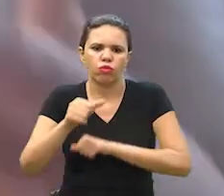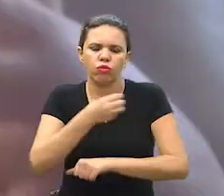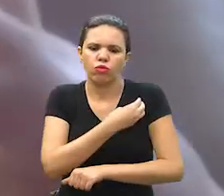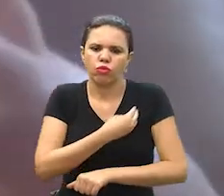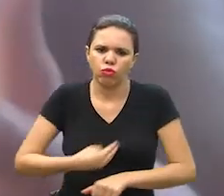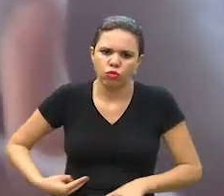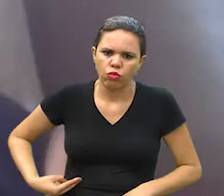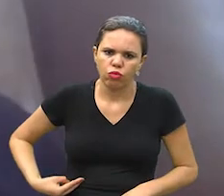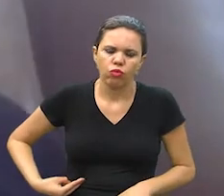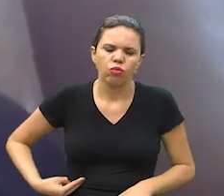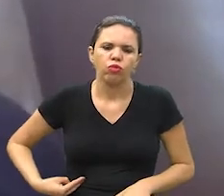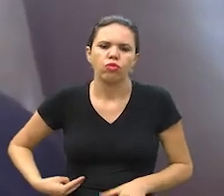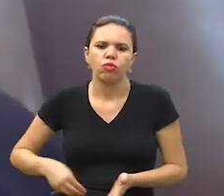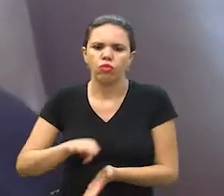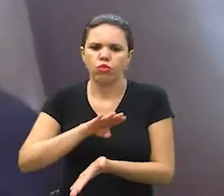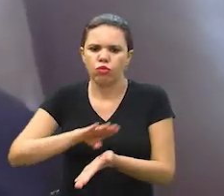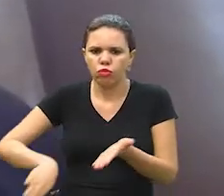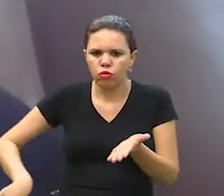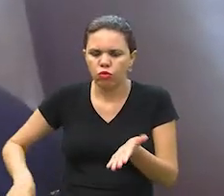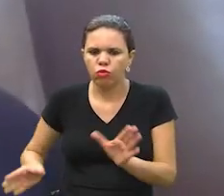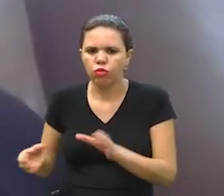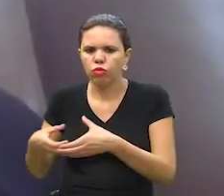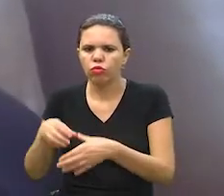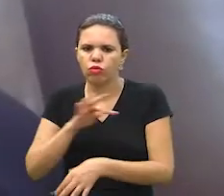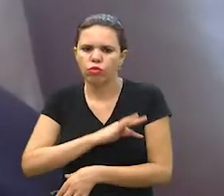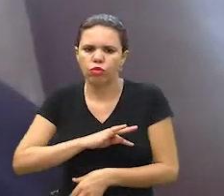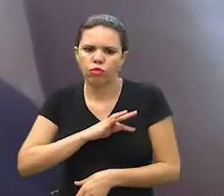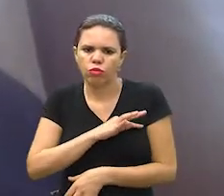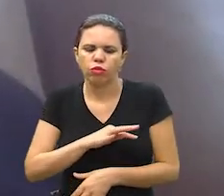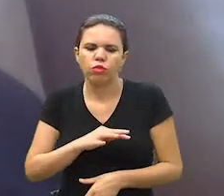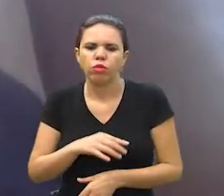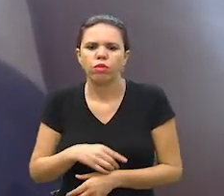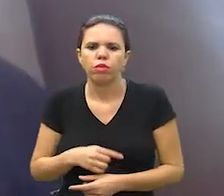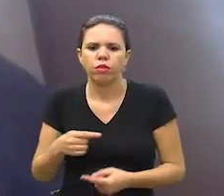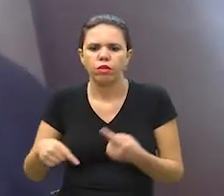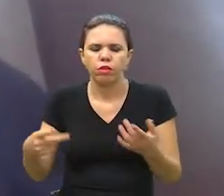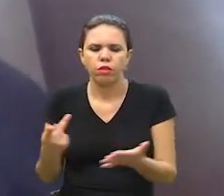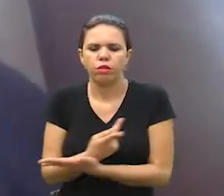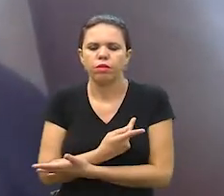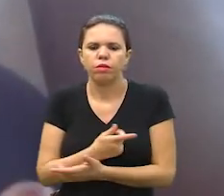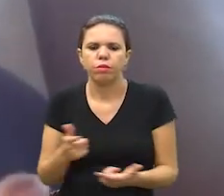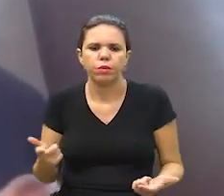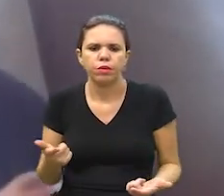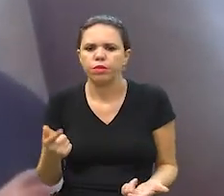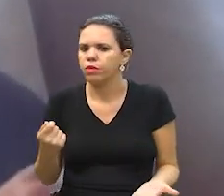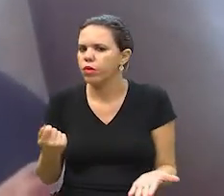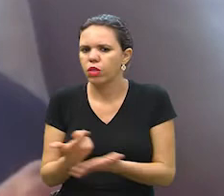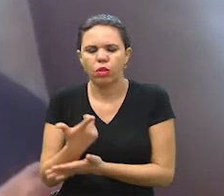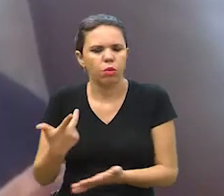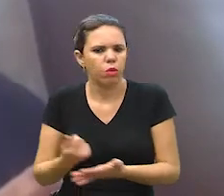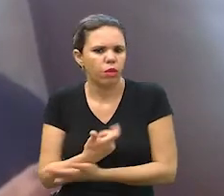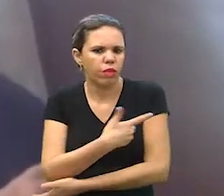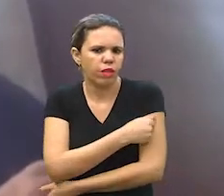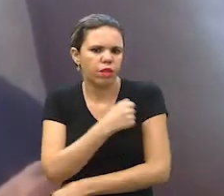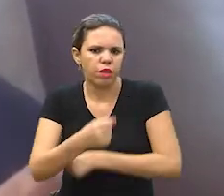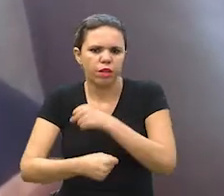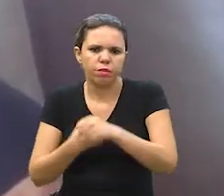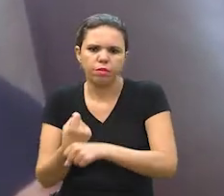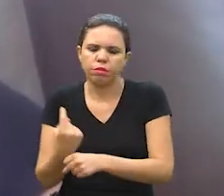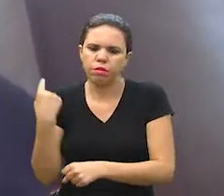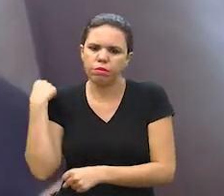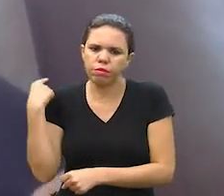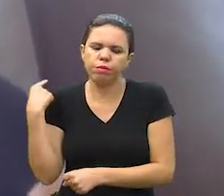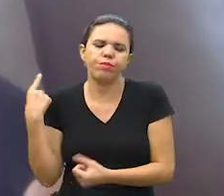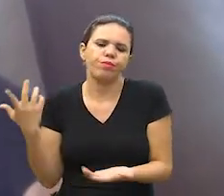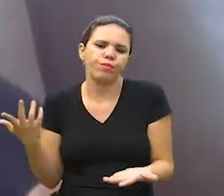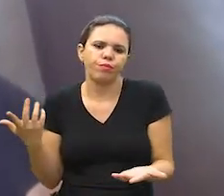ministro, derrubar equipe técnica. Foi um equívoco imenso não comprar vacina o ano passado. Foi